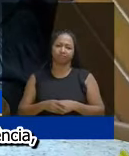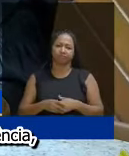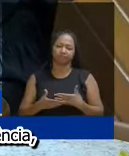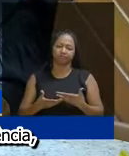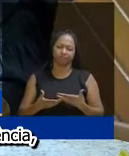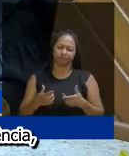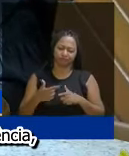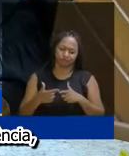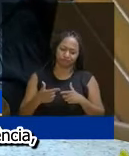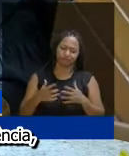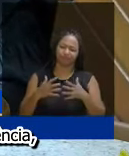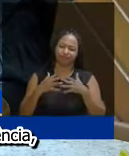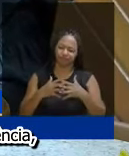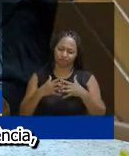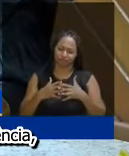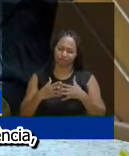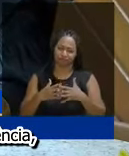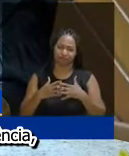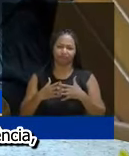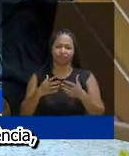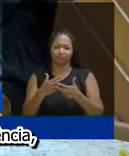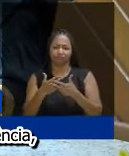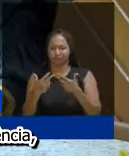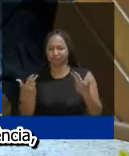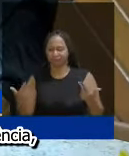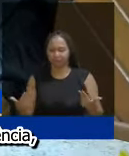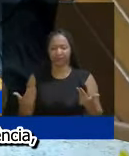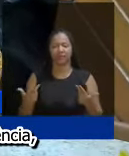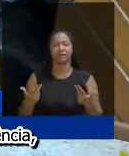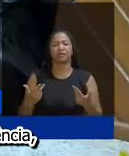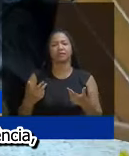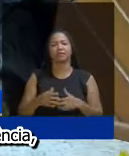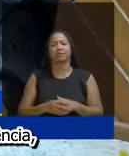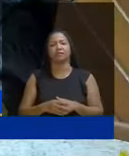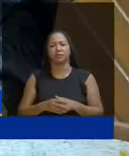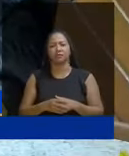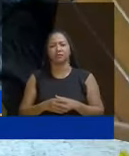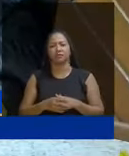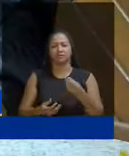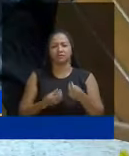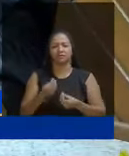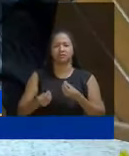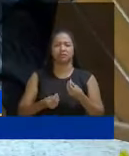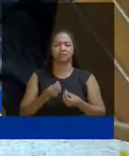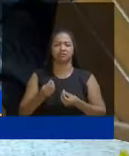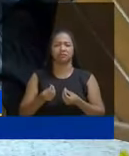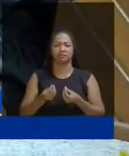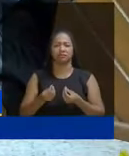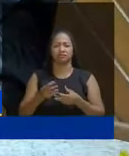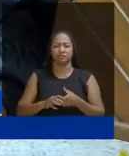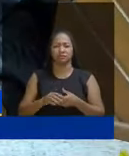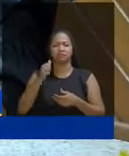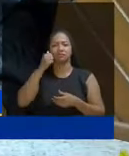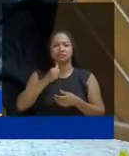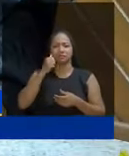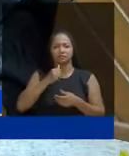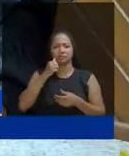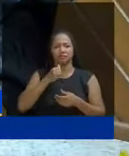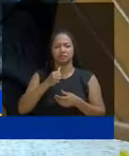complexidade ou suscitasse algum outro tipo de providência, como a excelentíssima senhora